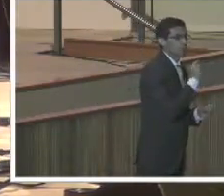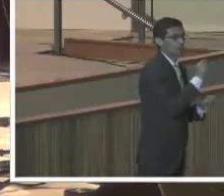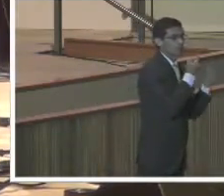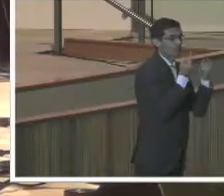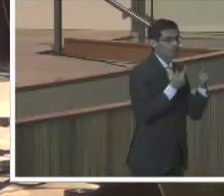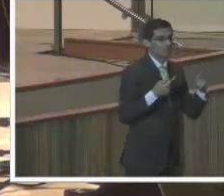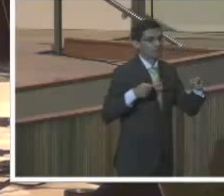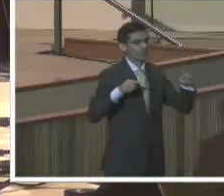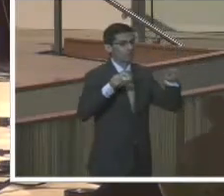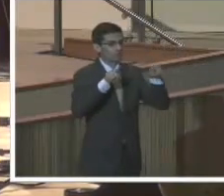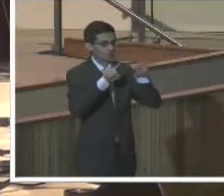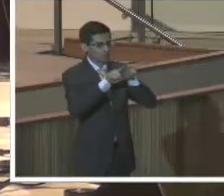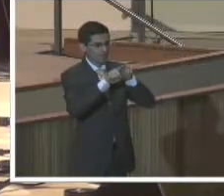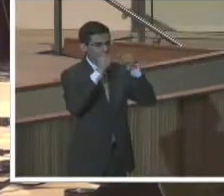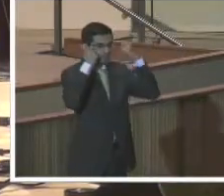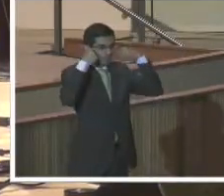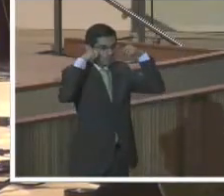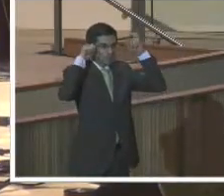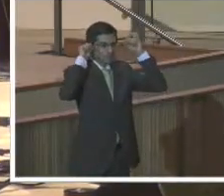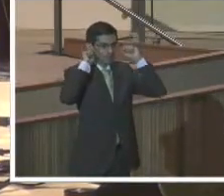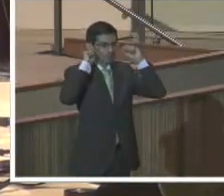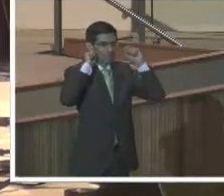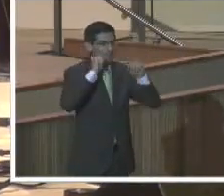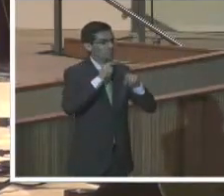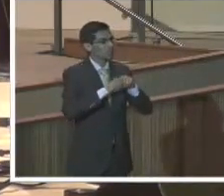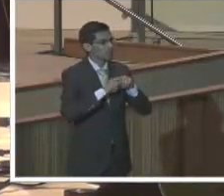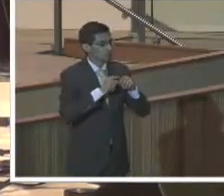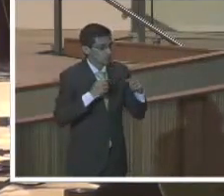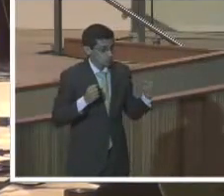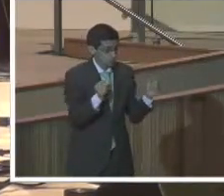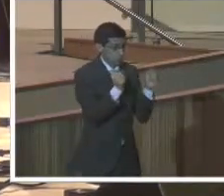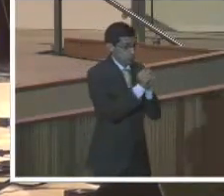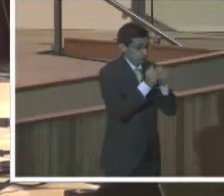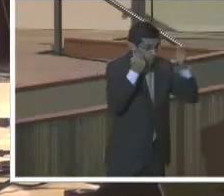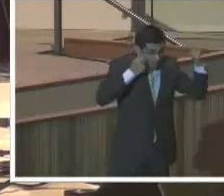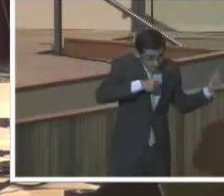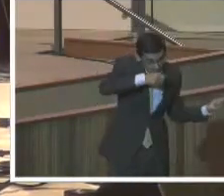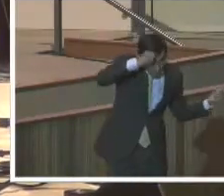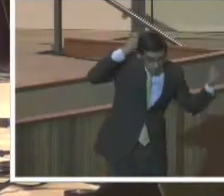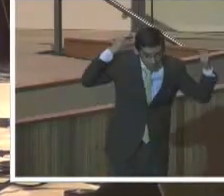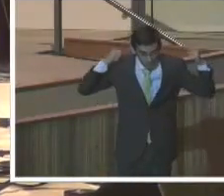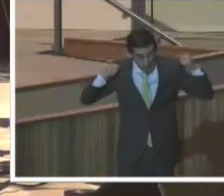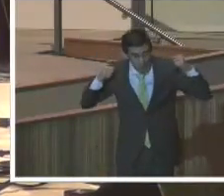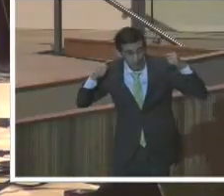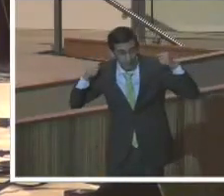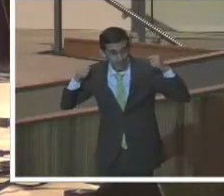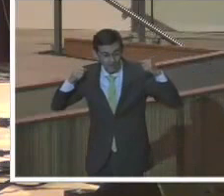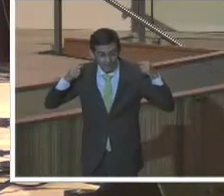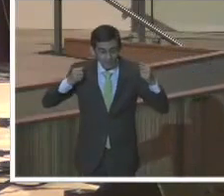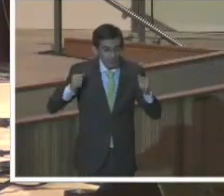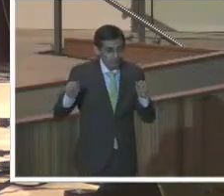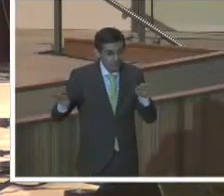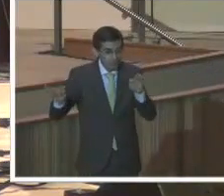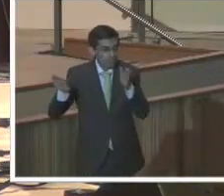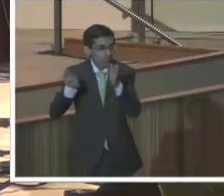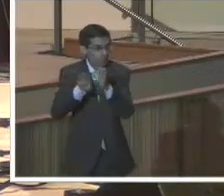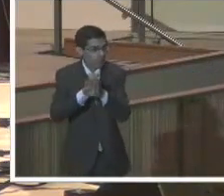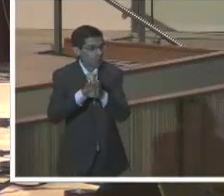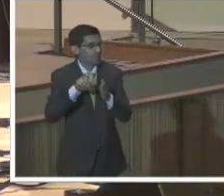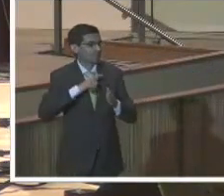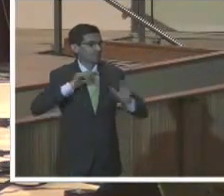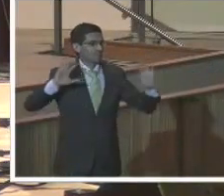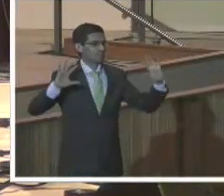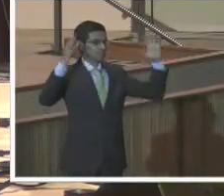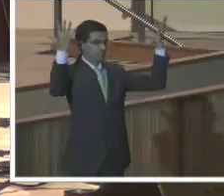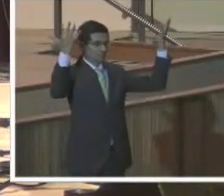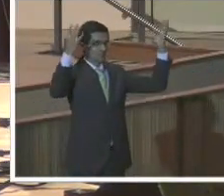ombro. E quando a ovelhinha vem no ombro, a festa no céu, na